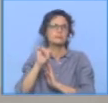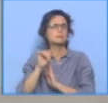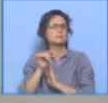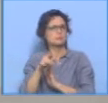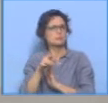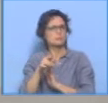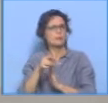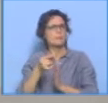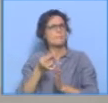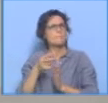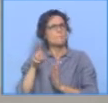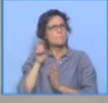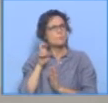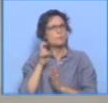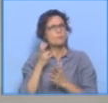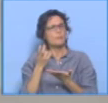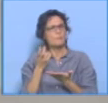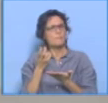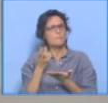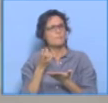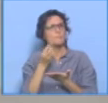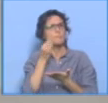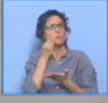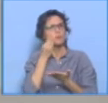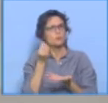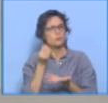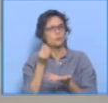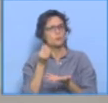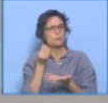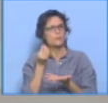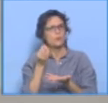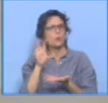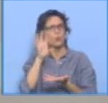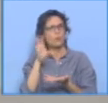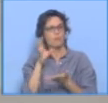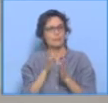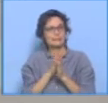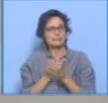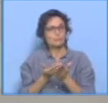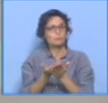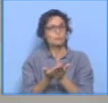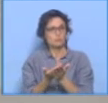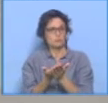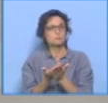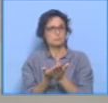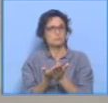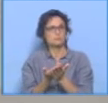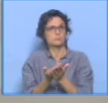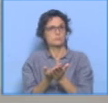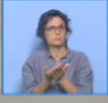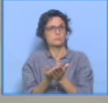o pôr-se à escuta, é proposto pela Igreja, o pôr-se à